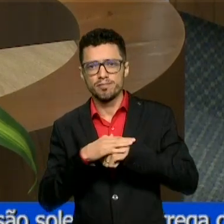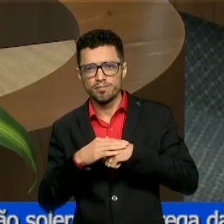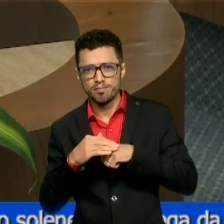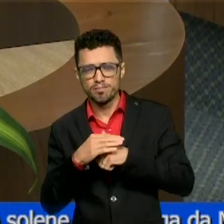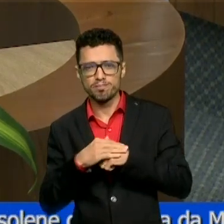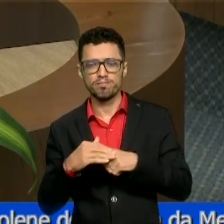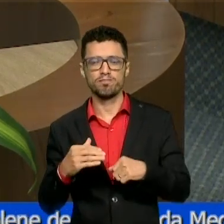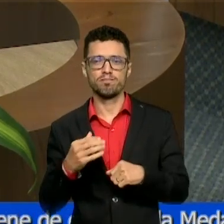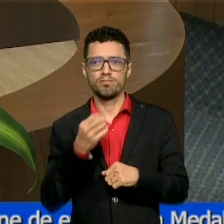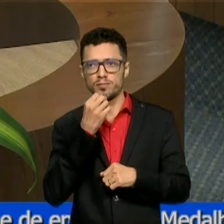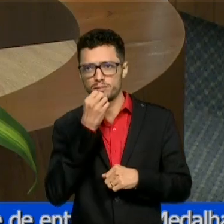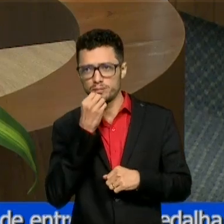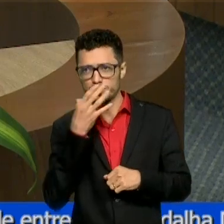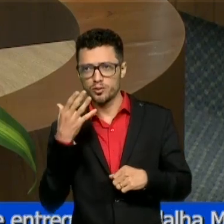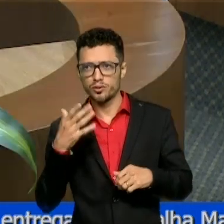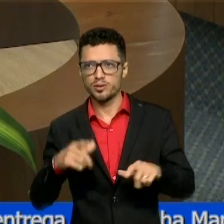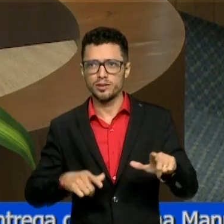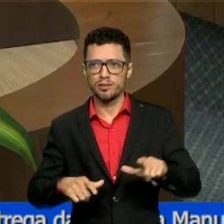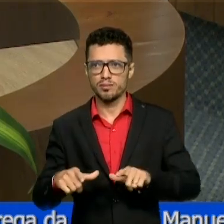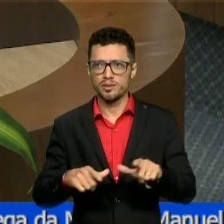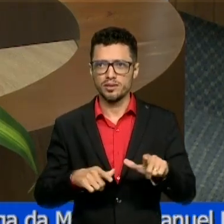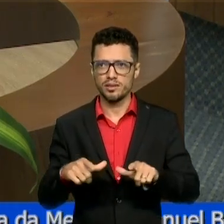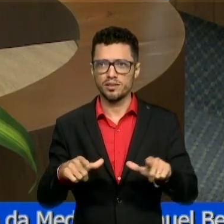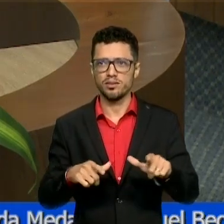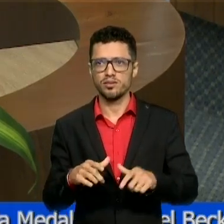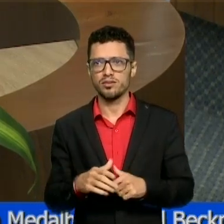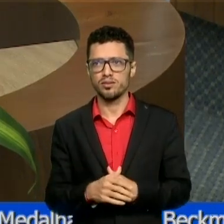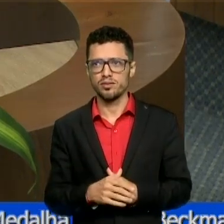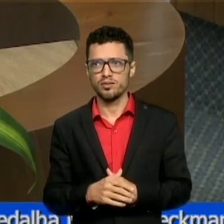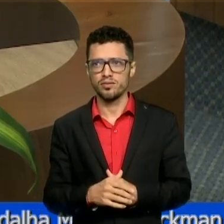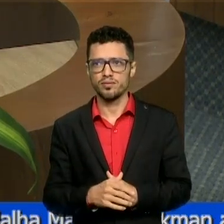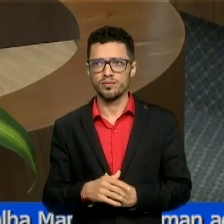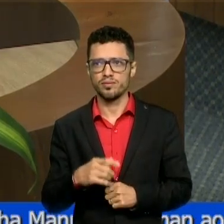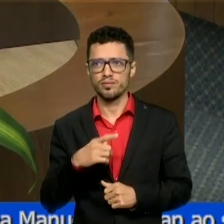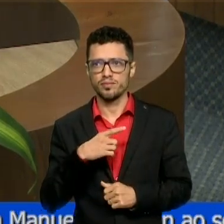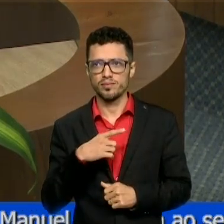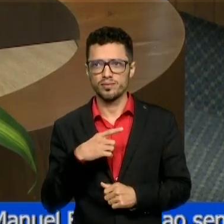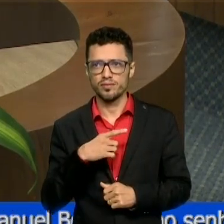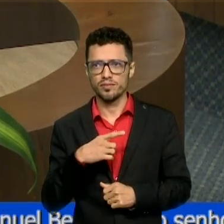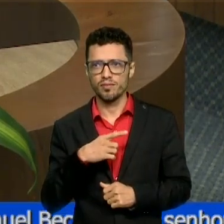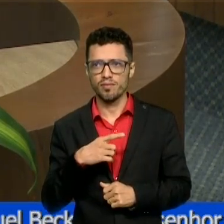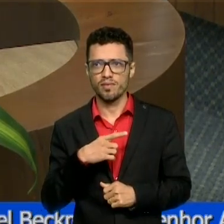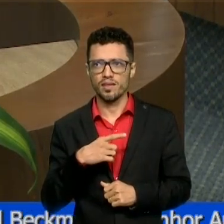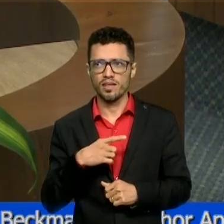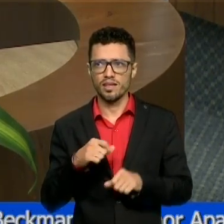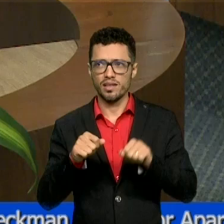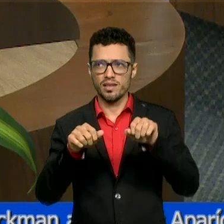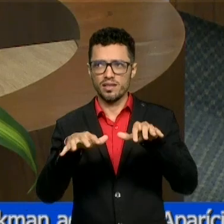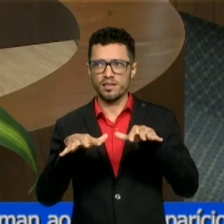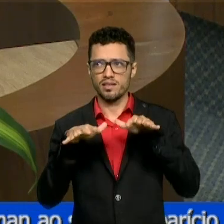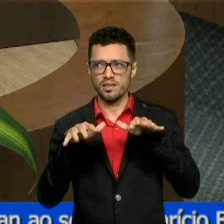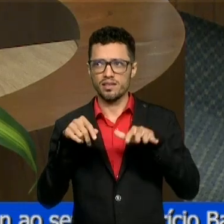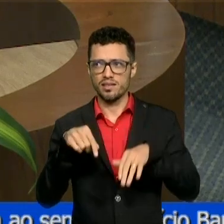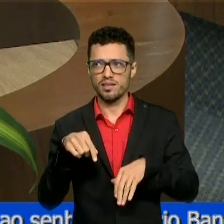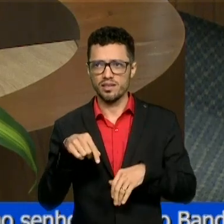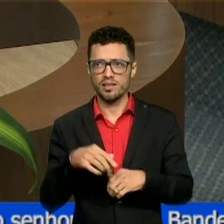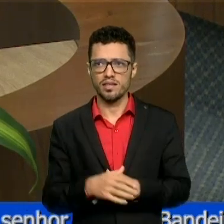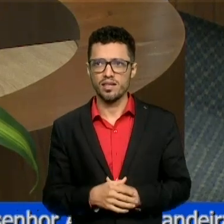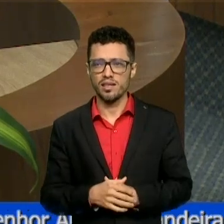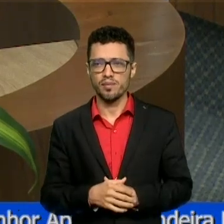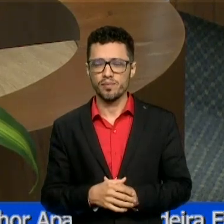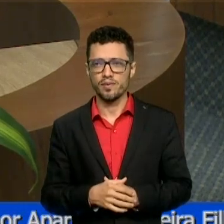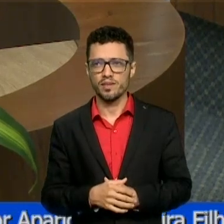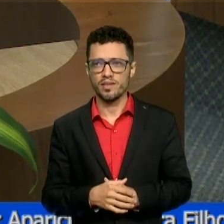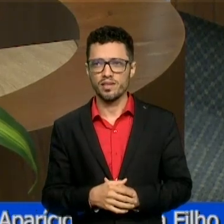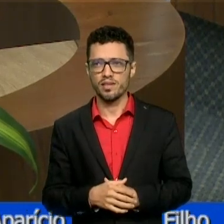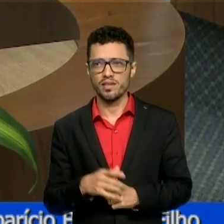imaginem que numa sessão dessa eu fiquei até preocupado quando eu vi o time de frente do Palácio,